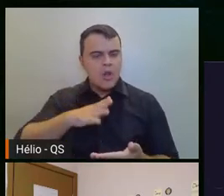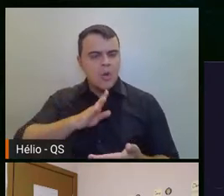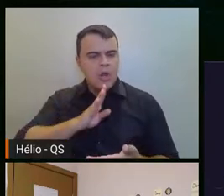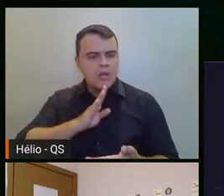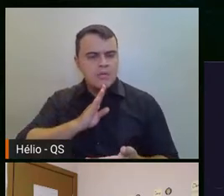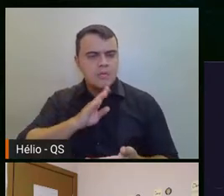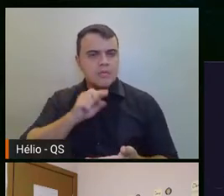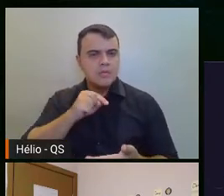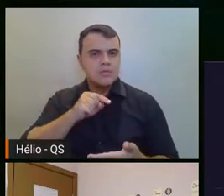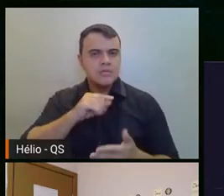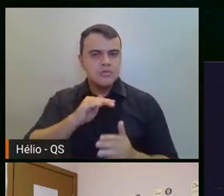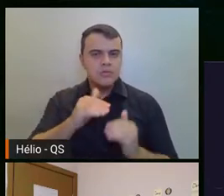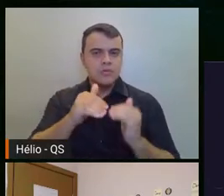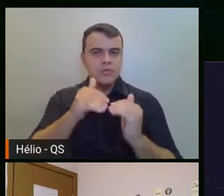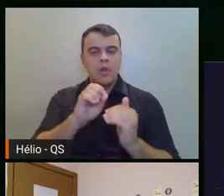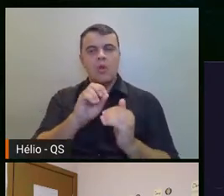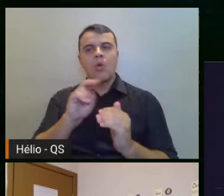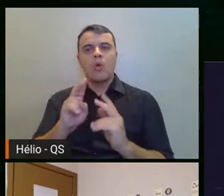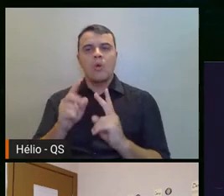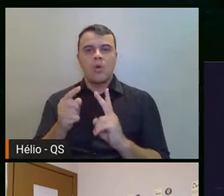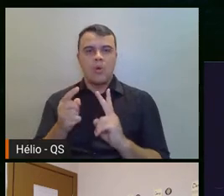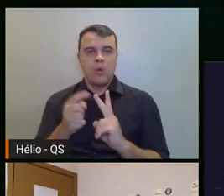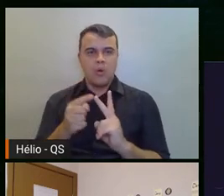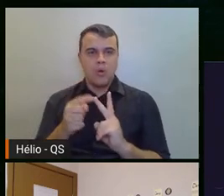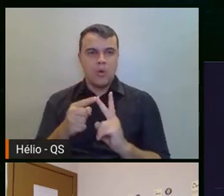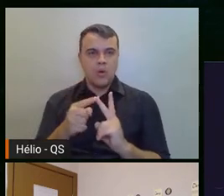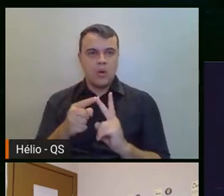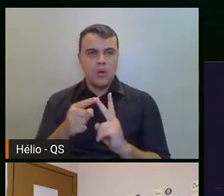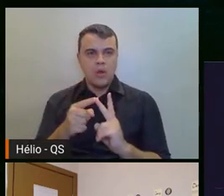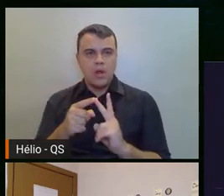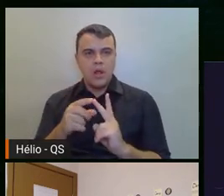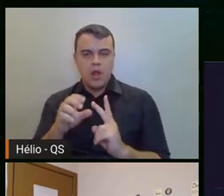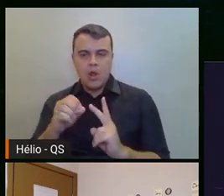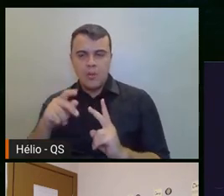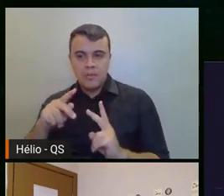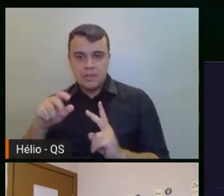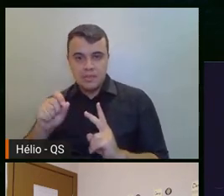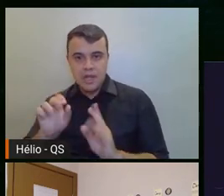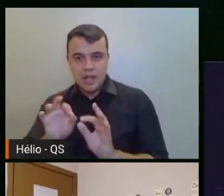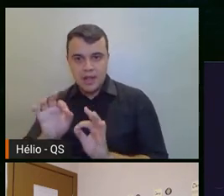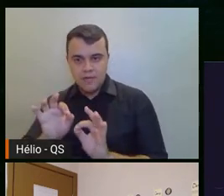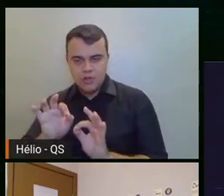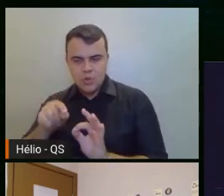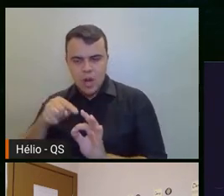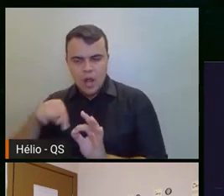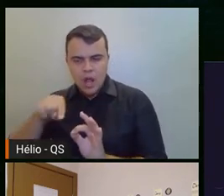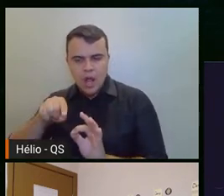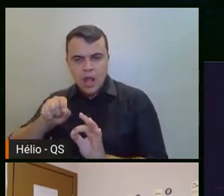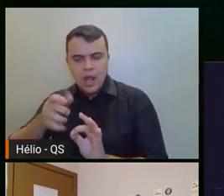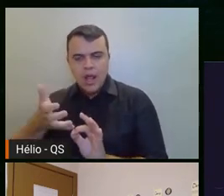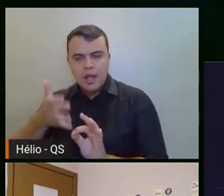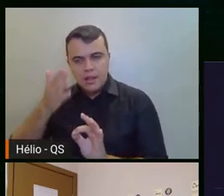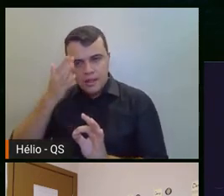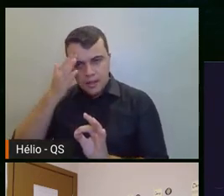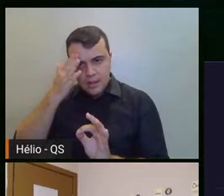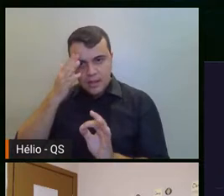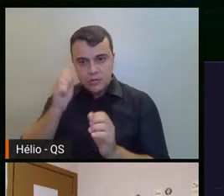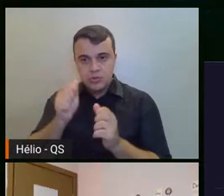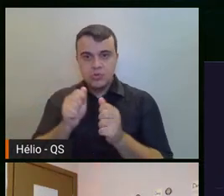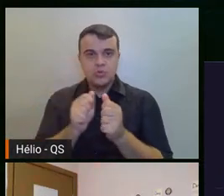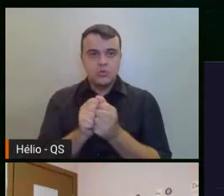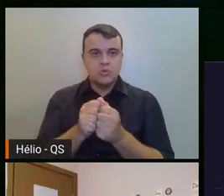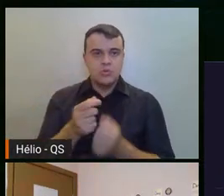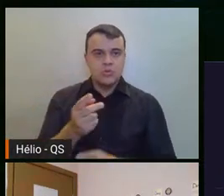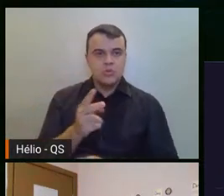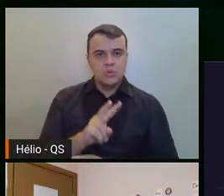com área de desenvolvimento ou Ops que seria infraestrutura ali né E às vezes quer entender como aproximar esses